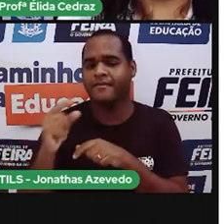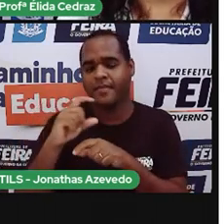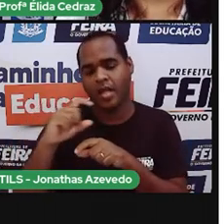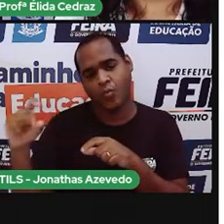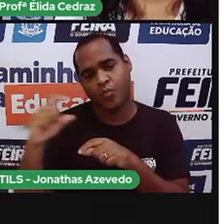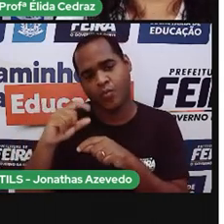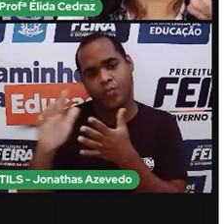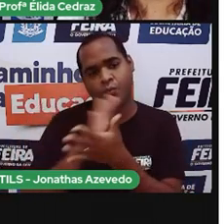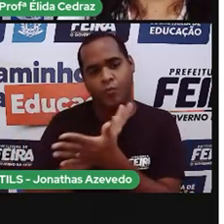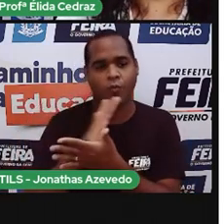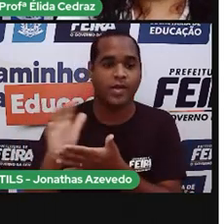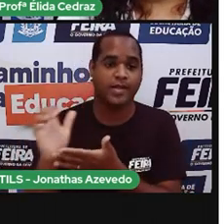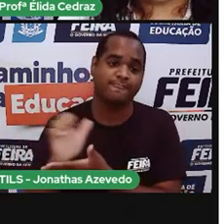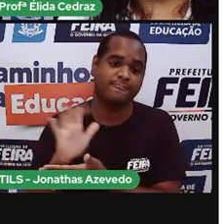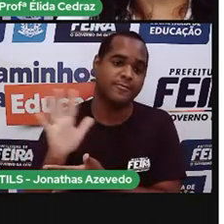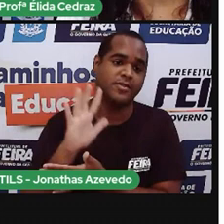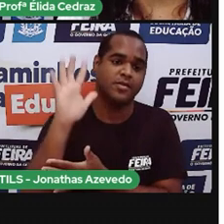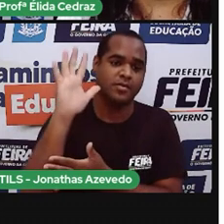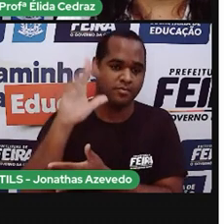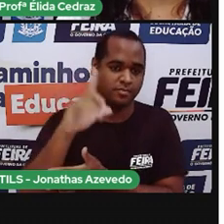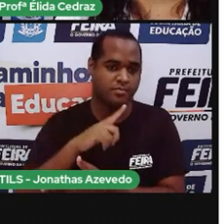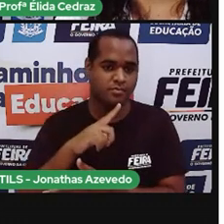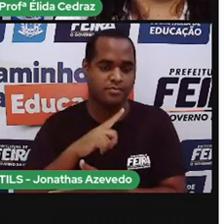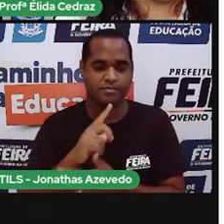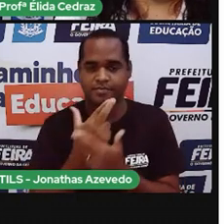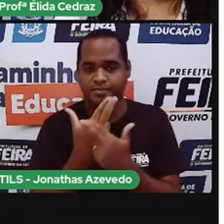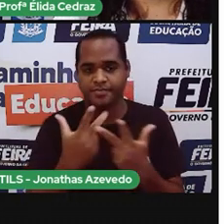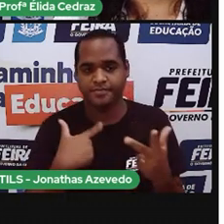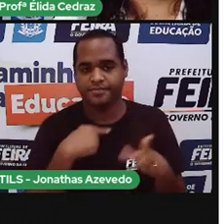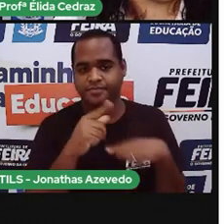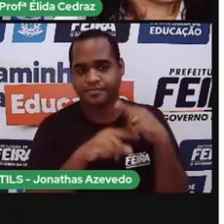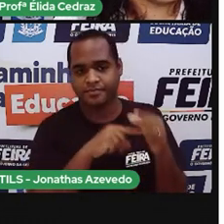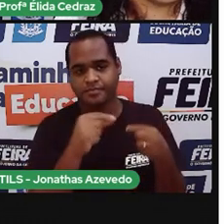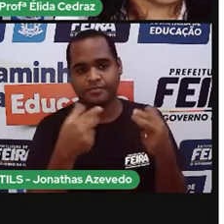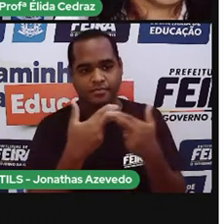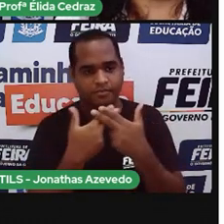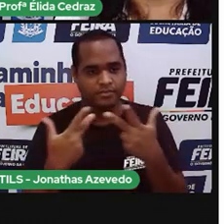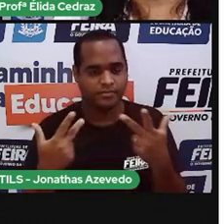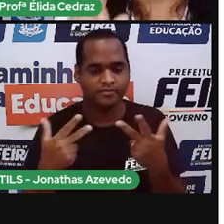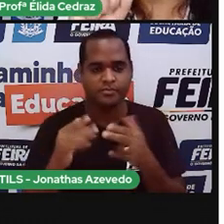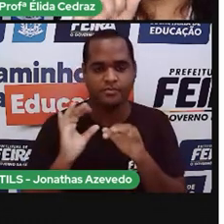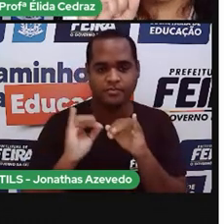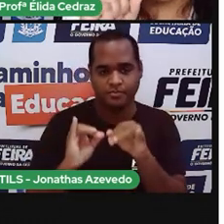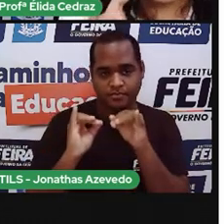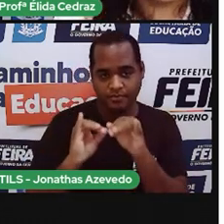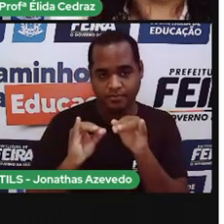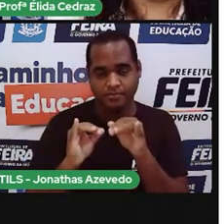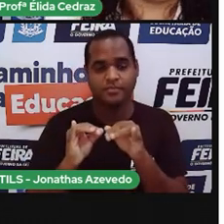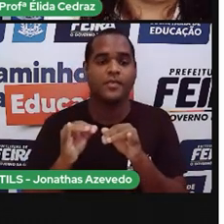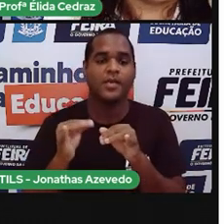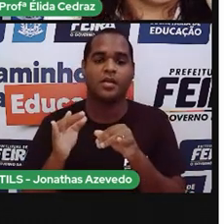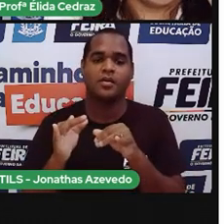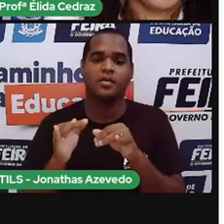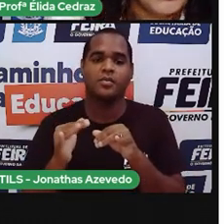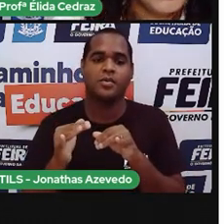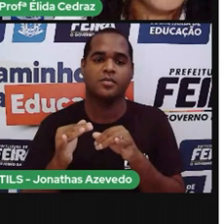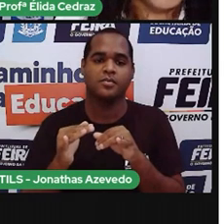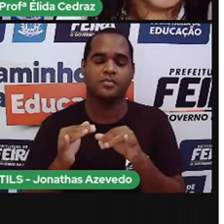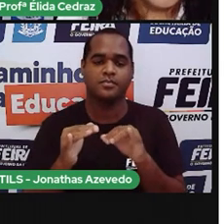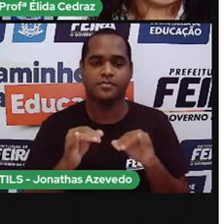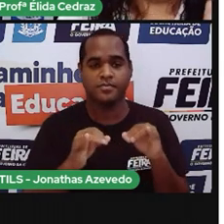caros. Então, vamos contar quantos itens caros tem em cada mercado? Mercado Silva,